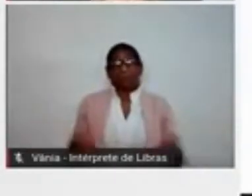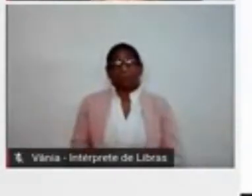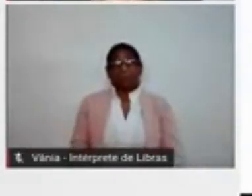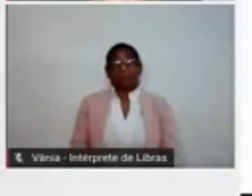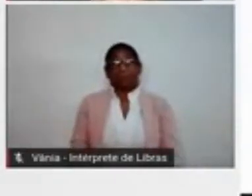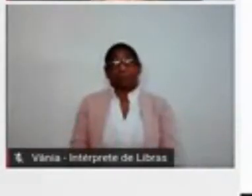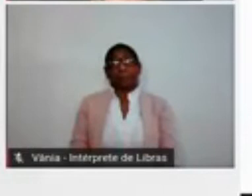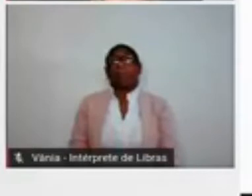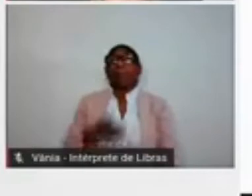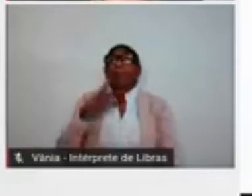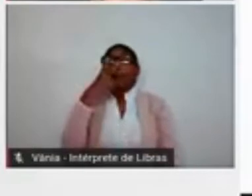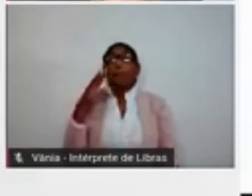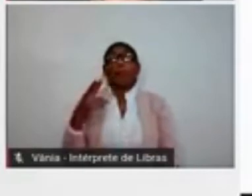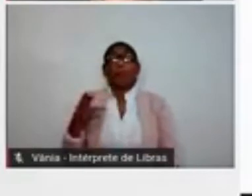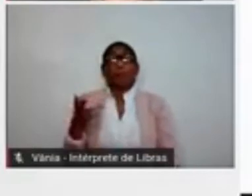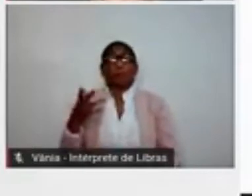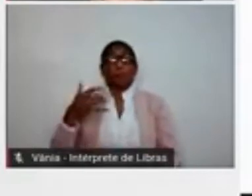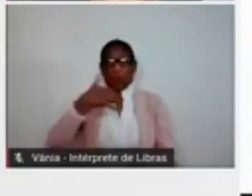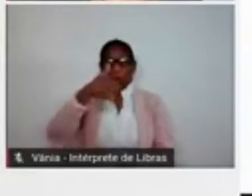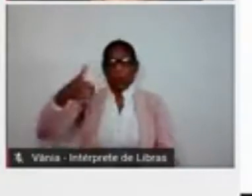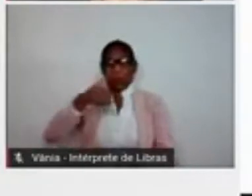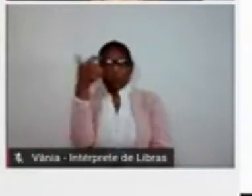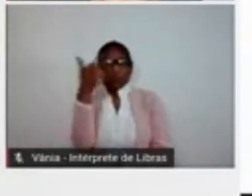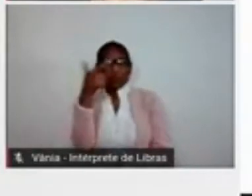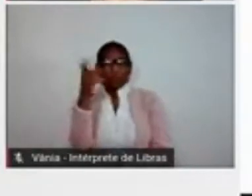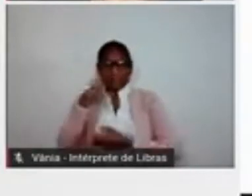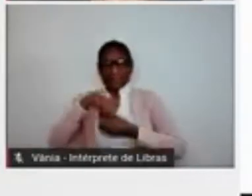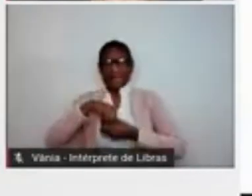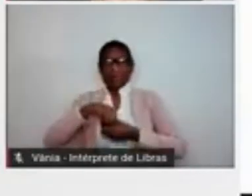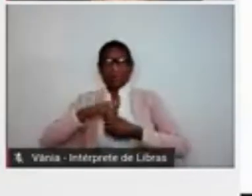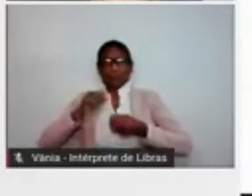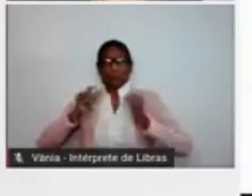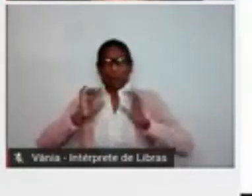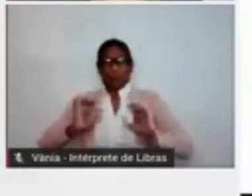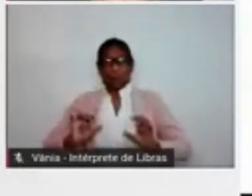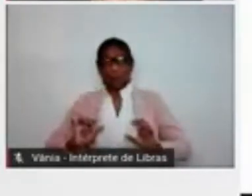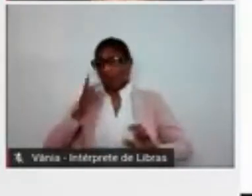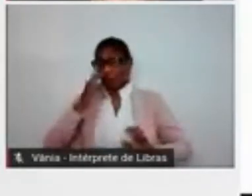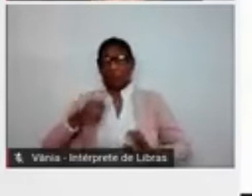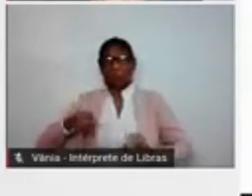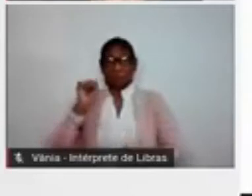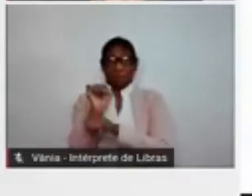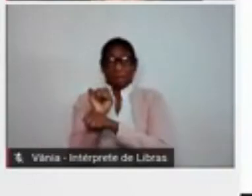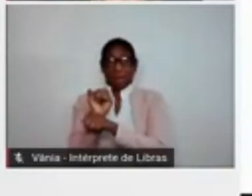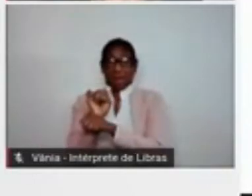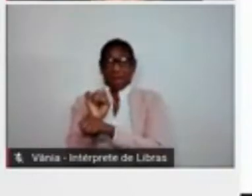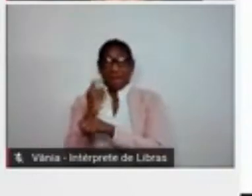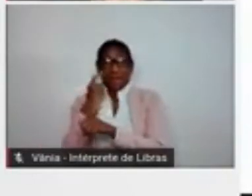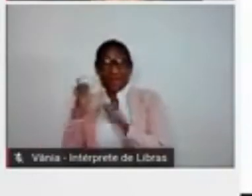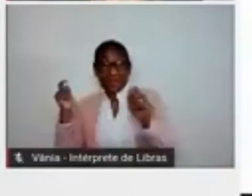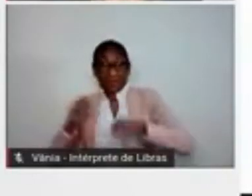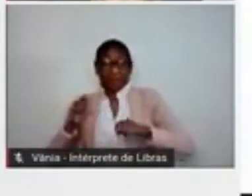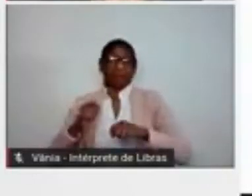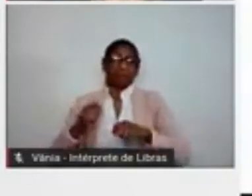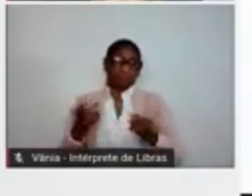É como se tivéssemos menos gordura, vamos dizer assim, né, na nossa estrutura hospitalar, porque nós expandimos, ainda